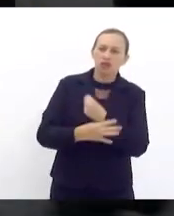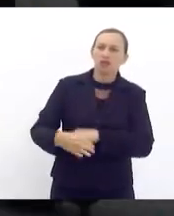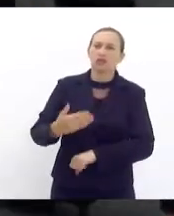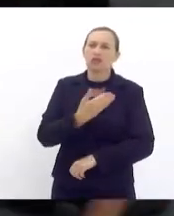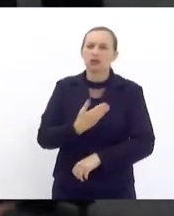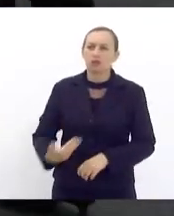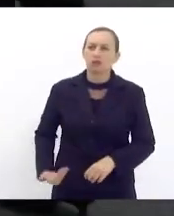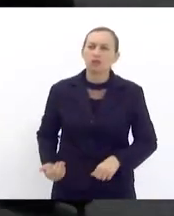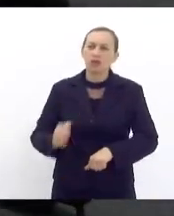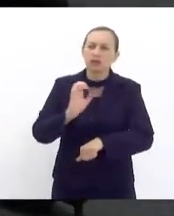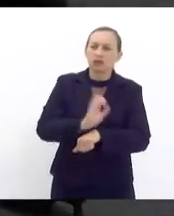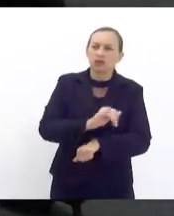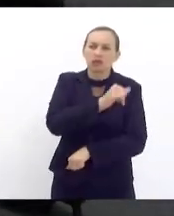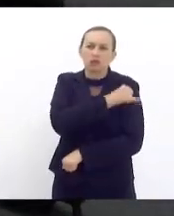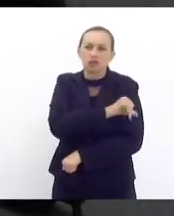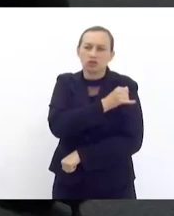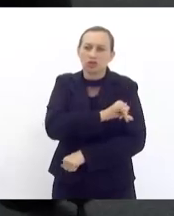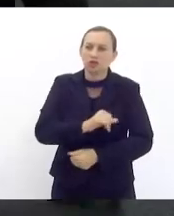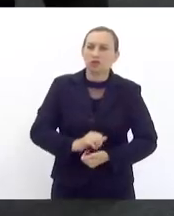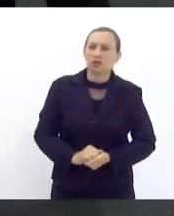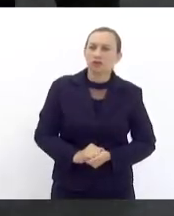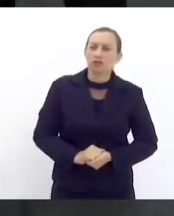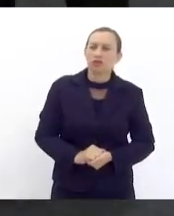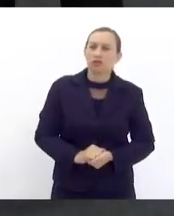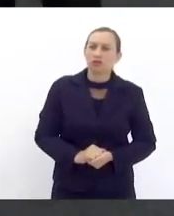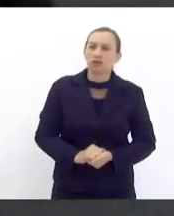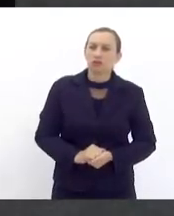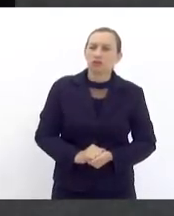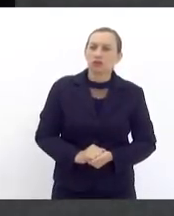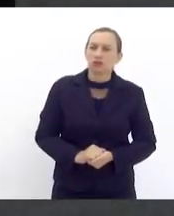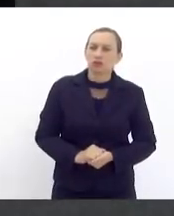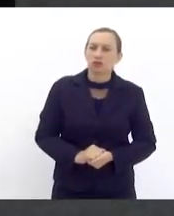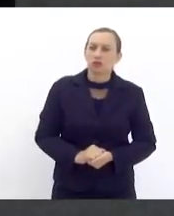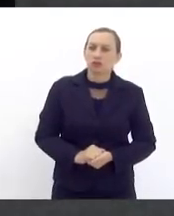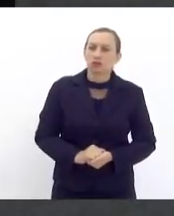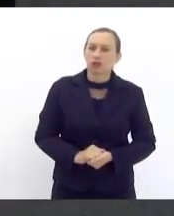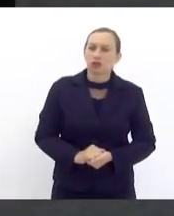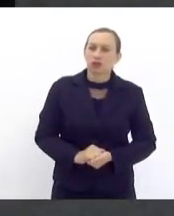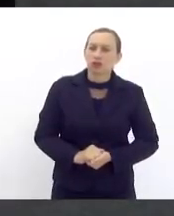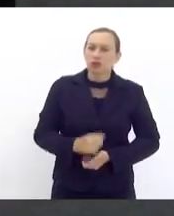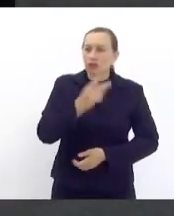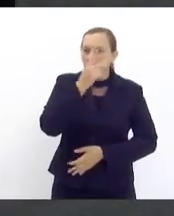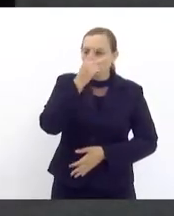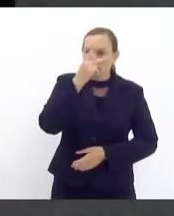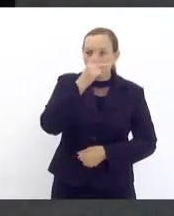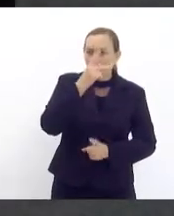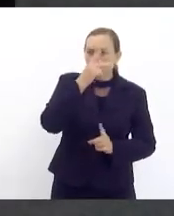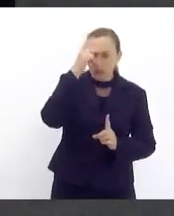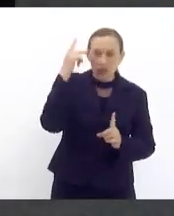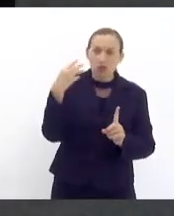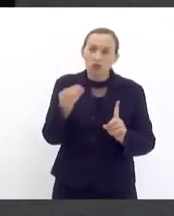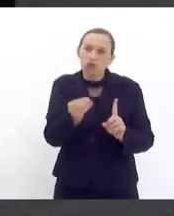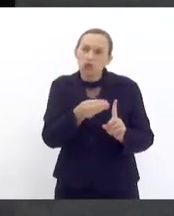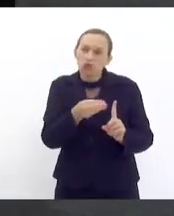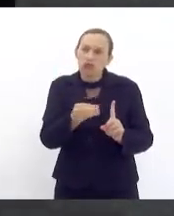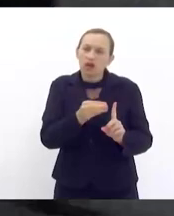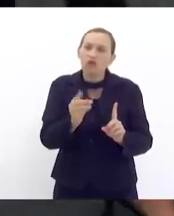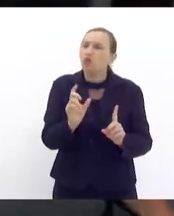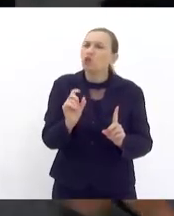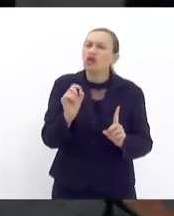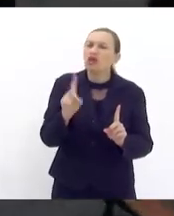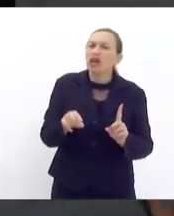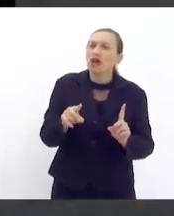do Estado do Rio de Janeiro São direcionadas a pessoas vulneráveis e o que são pessoas vulneráveis